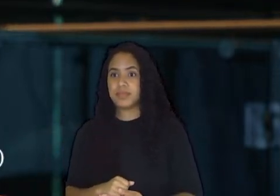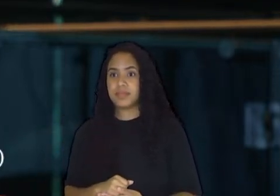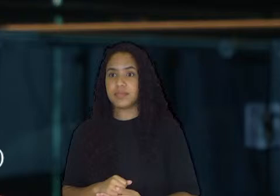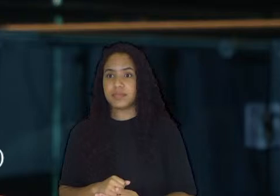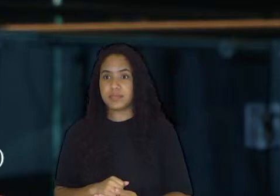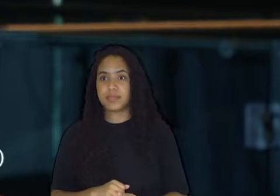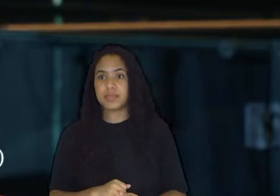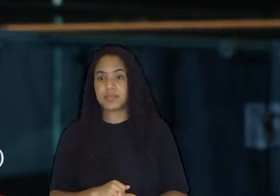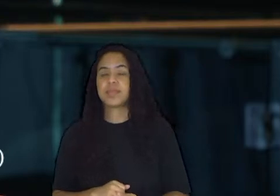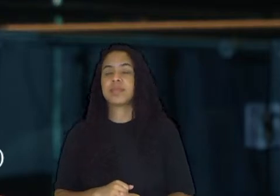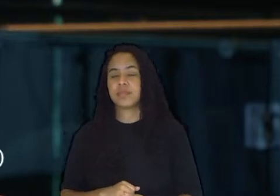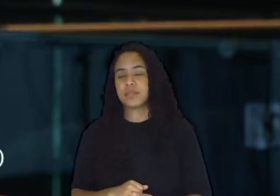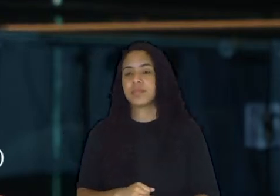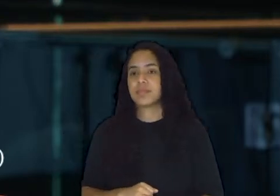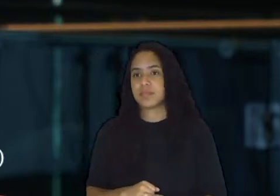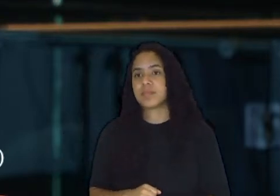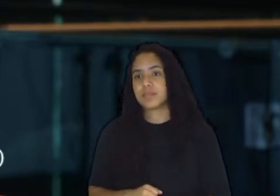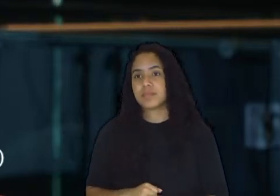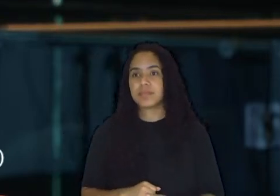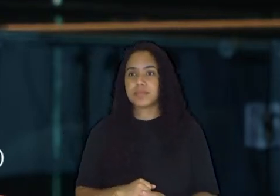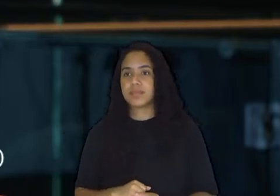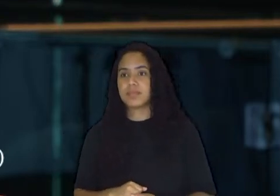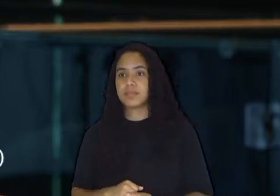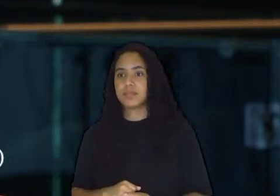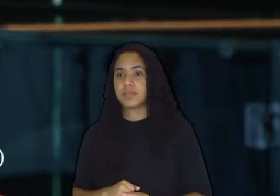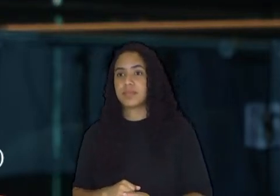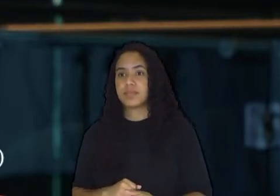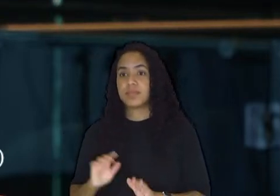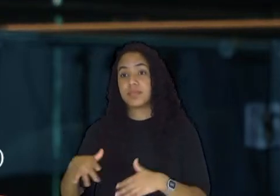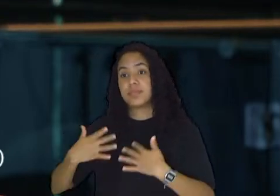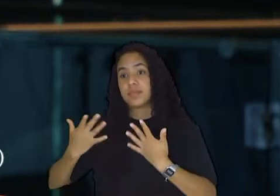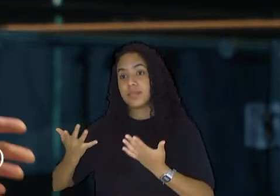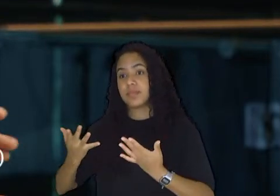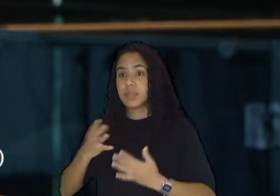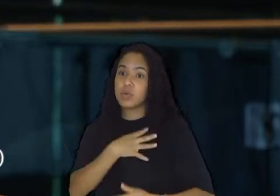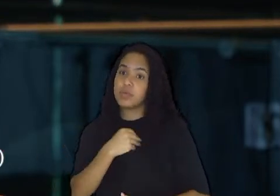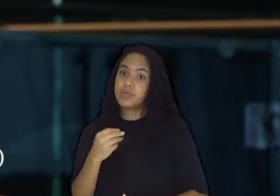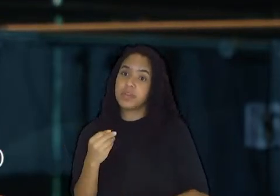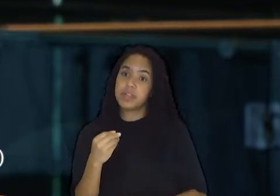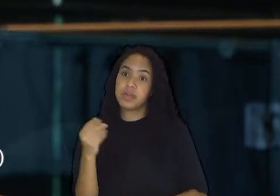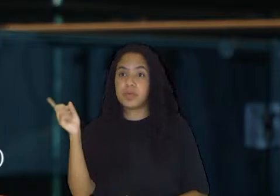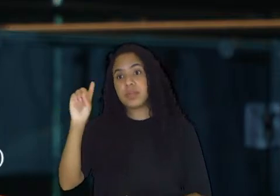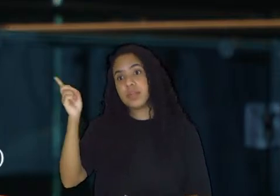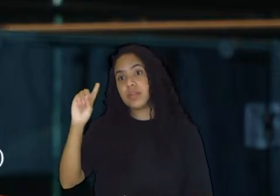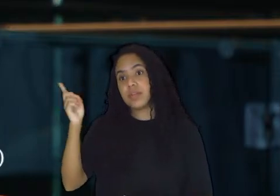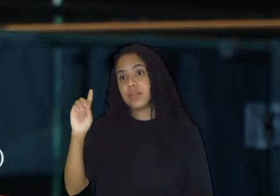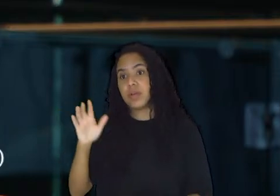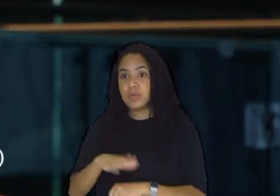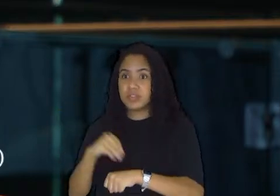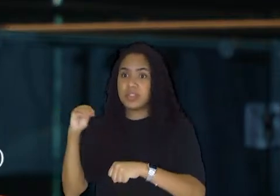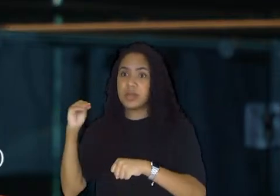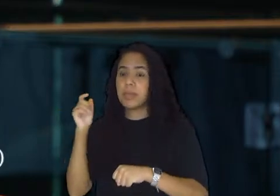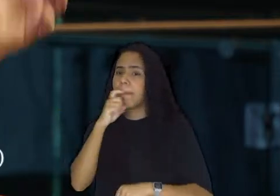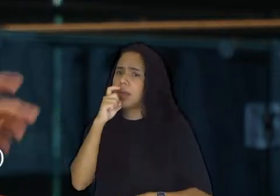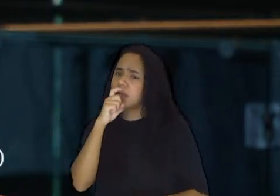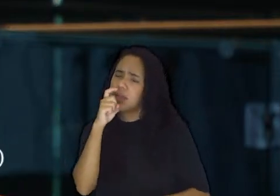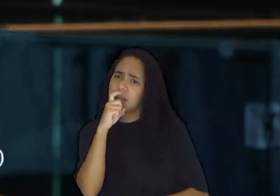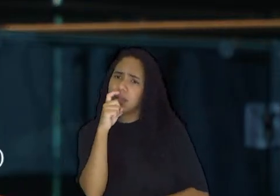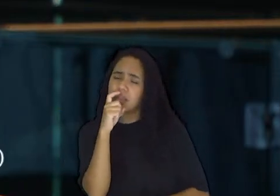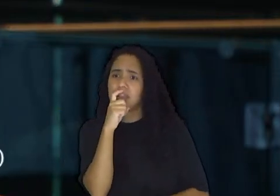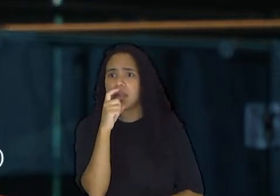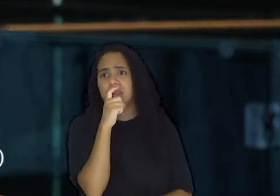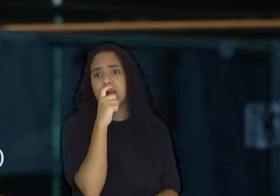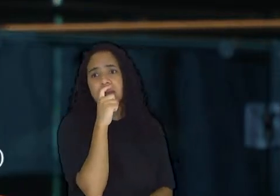Ô mãe, eu vou lá dar uma olhada na dispensa. Ô pai, eu vou lá dar uma olhada na dispensa para ver se tem leite e toddy para amanhã, porque eu estou